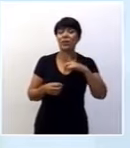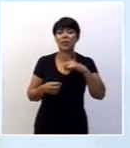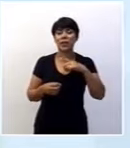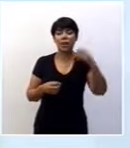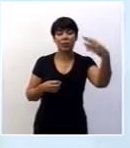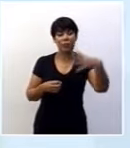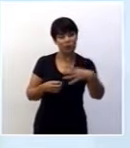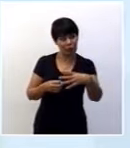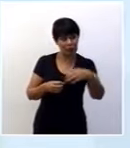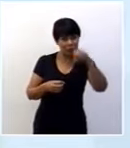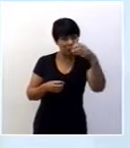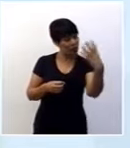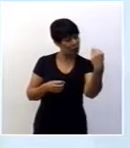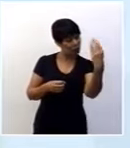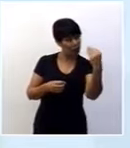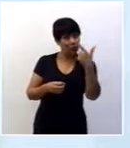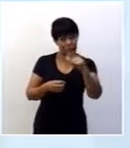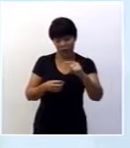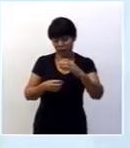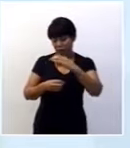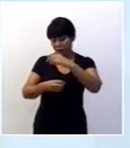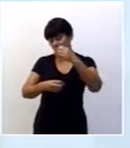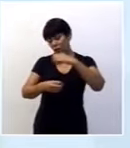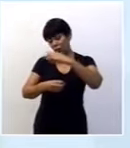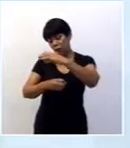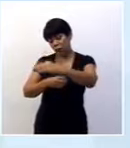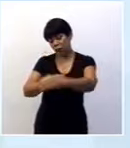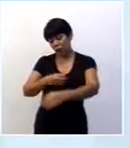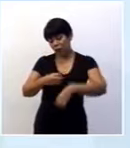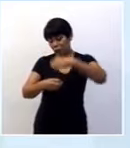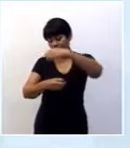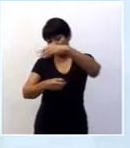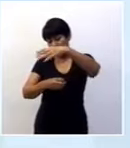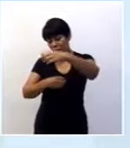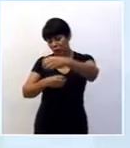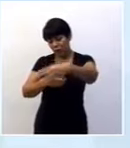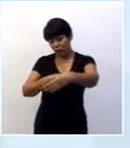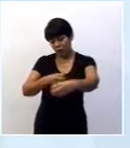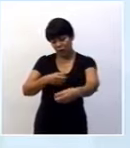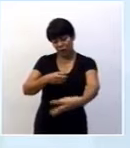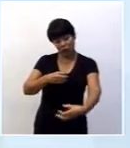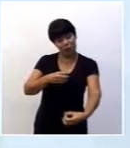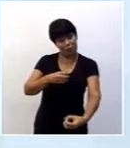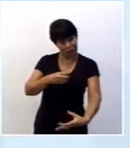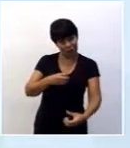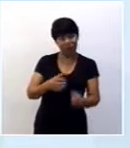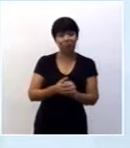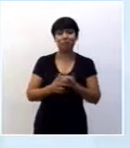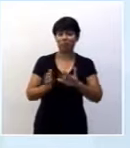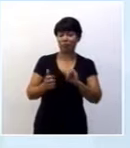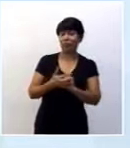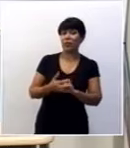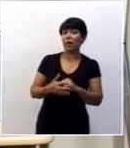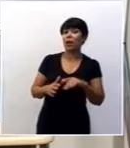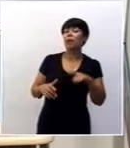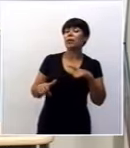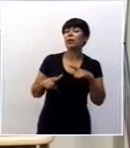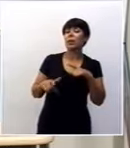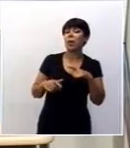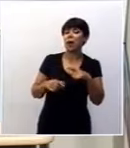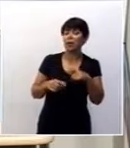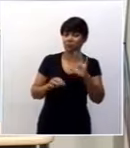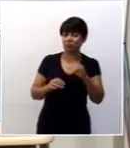uma imagem de novo, naquele mesmo lugar, né? E aí tem vários usos. Se eu estou trabalhando com